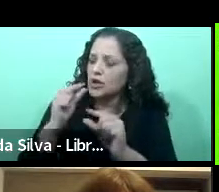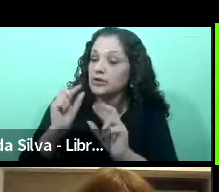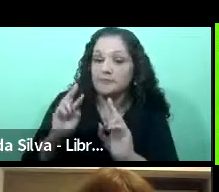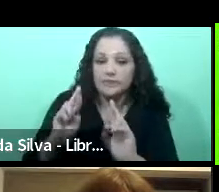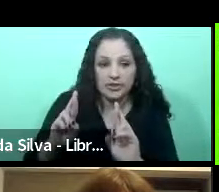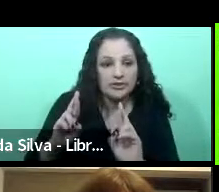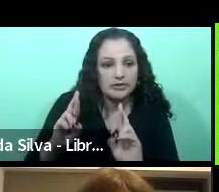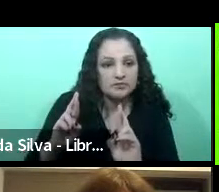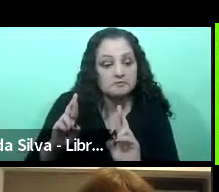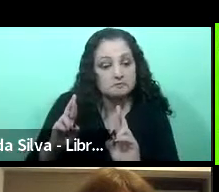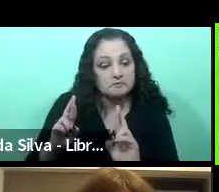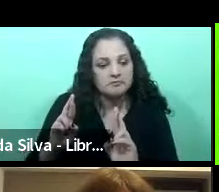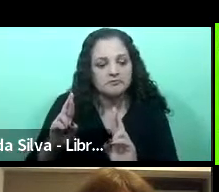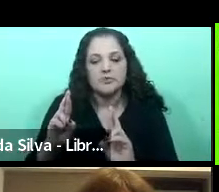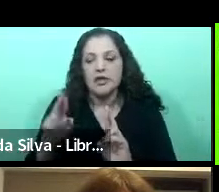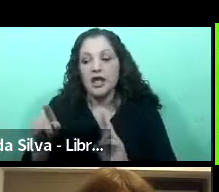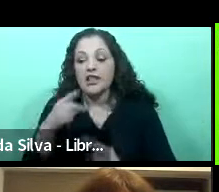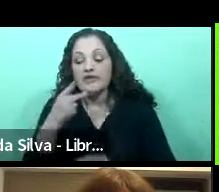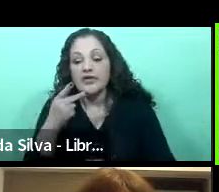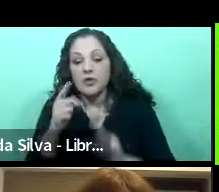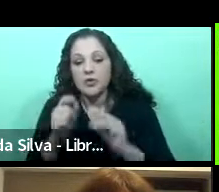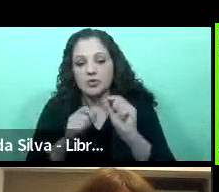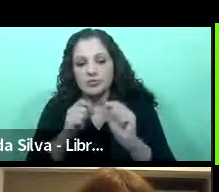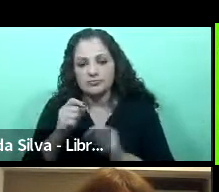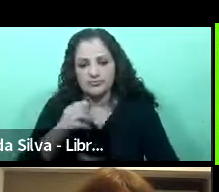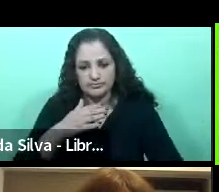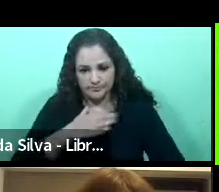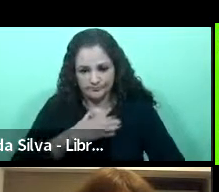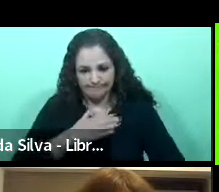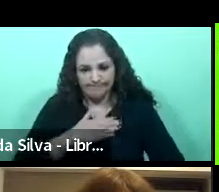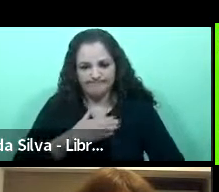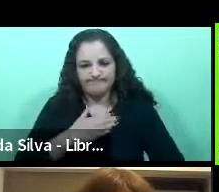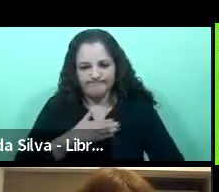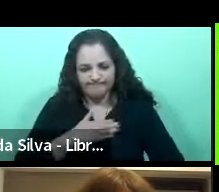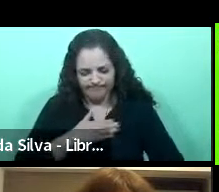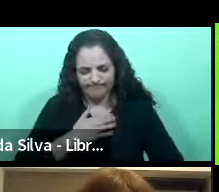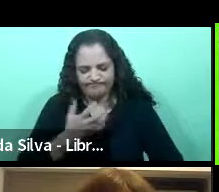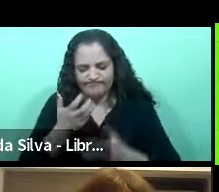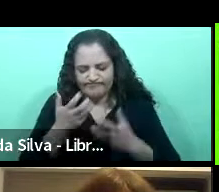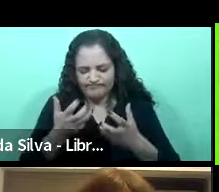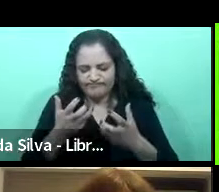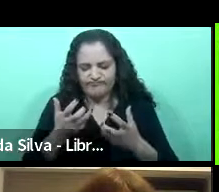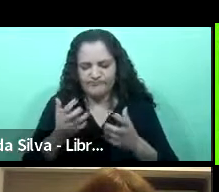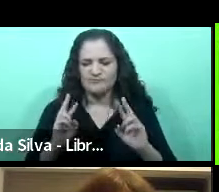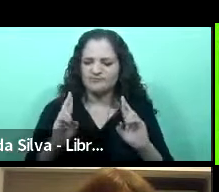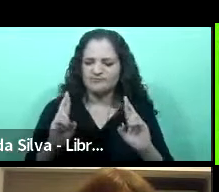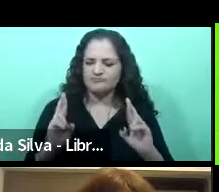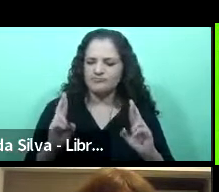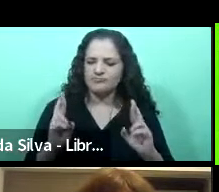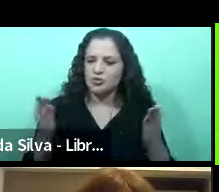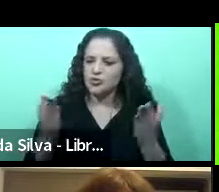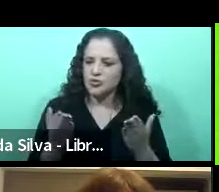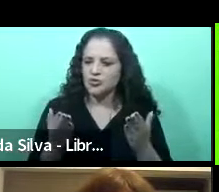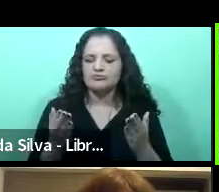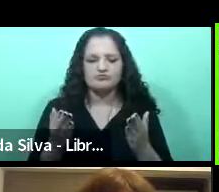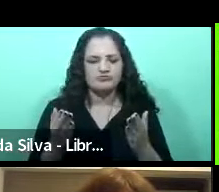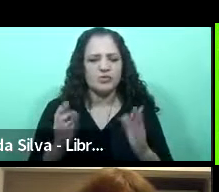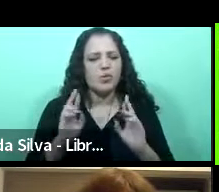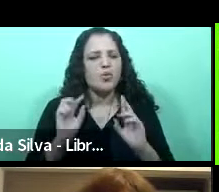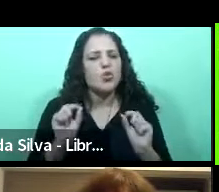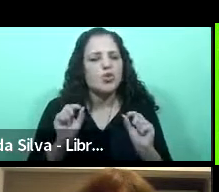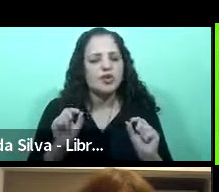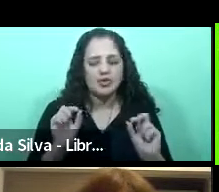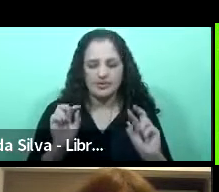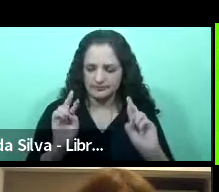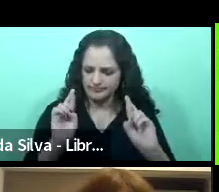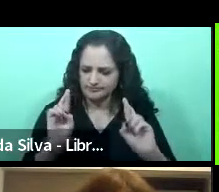esperanças. Então, ela vai dizer o seguinte: minha aposta hoje em dia está em impor esperanças pequenas,